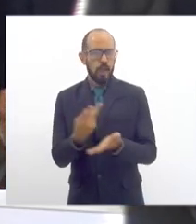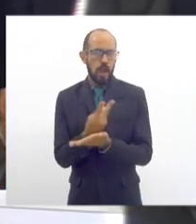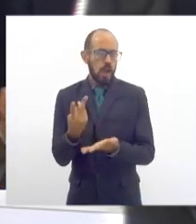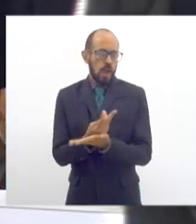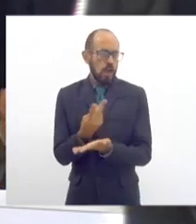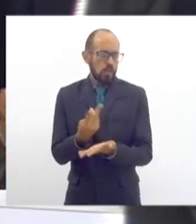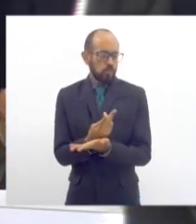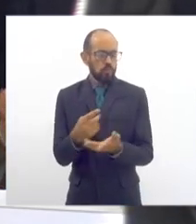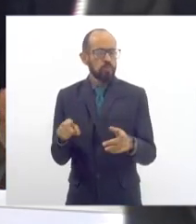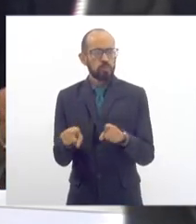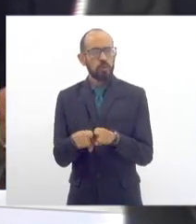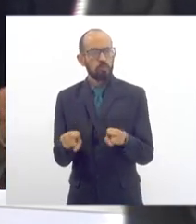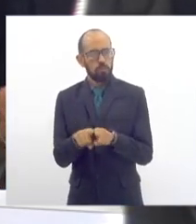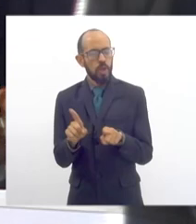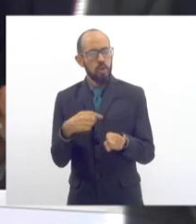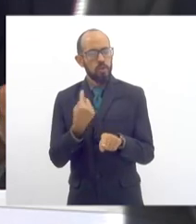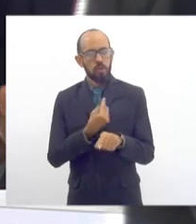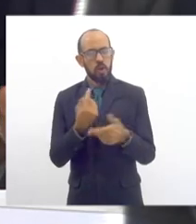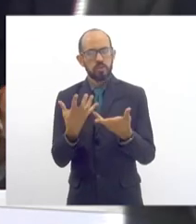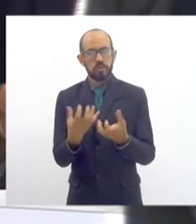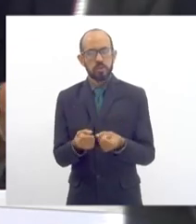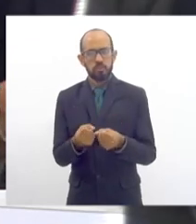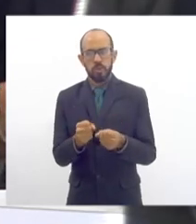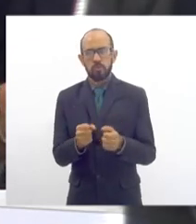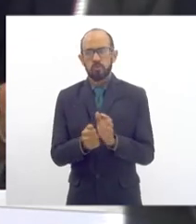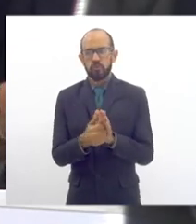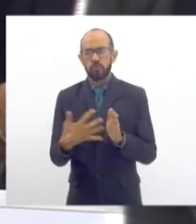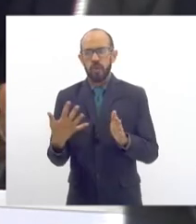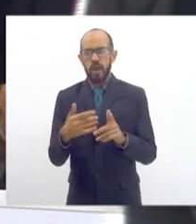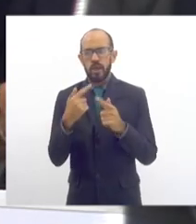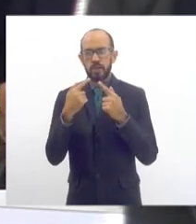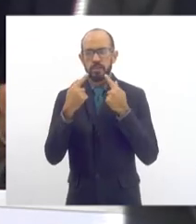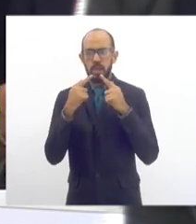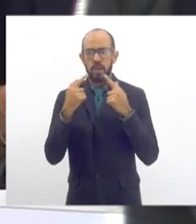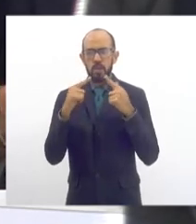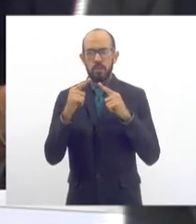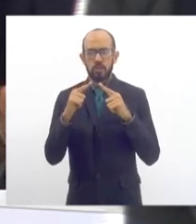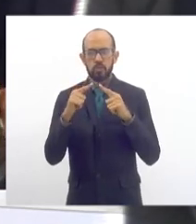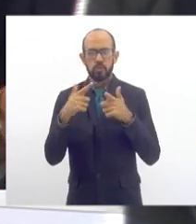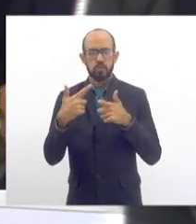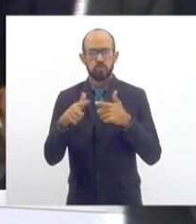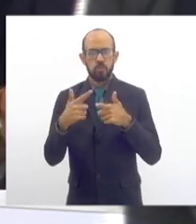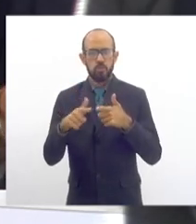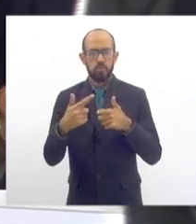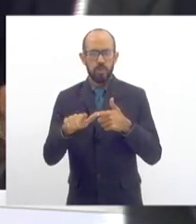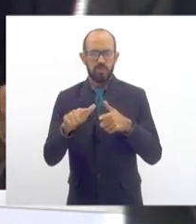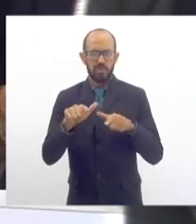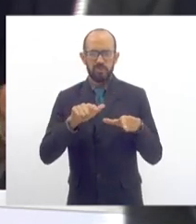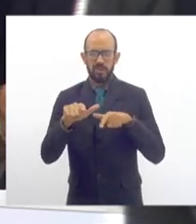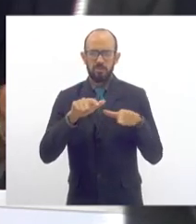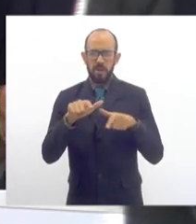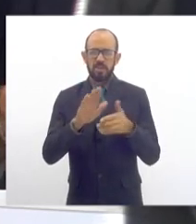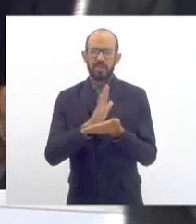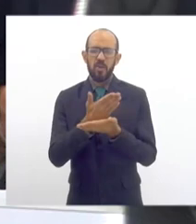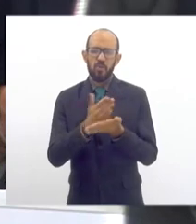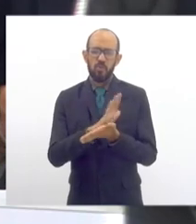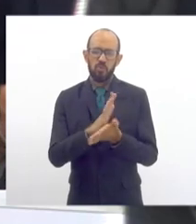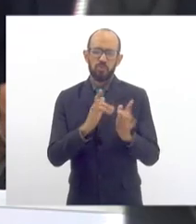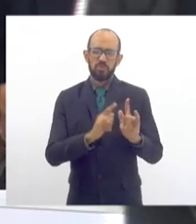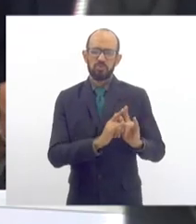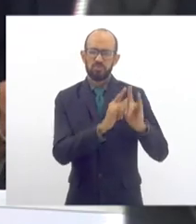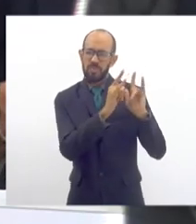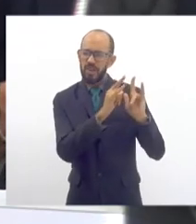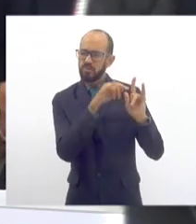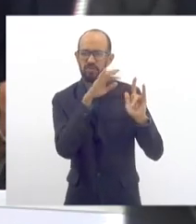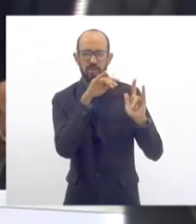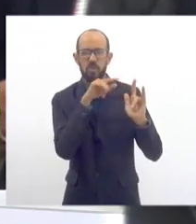E também recebemos, né, diversos relatos de condições de trabalho em várias unidades do DETRAN que não eram apropriadas,